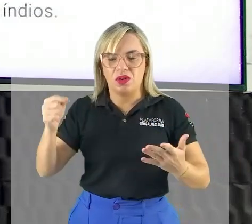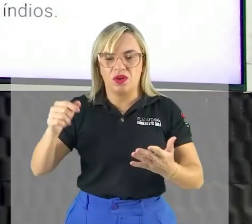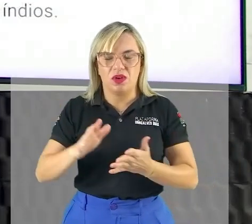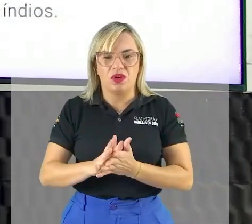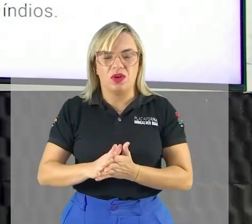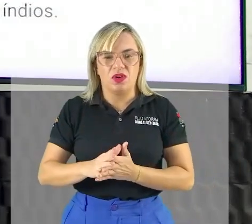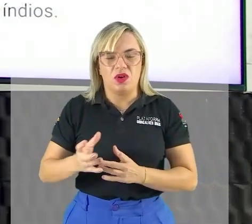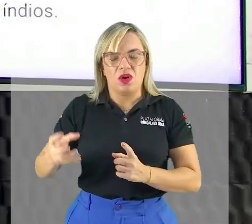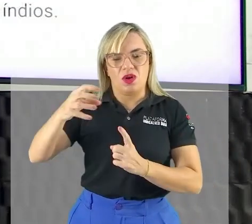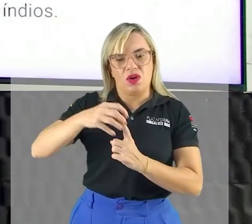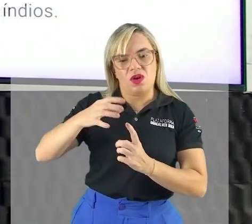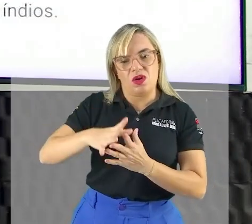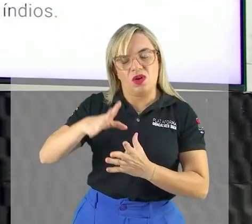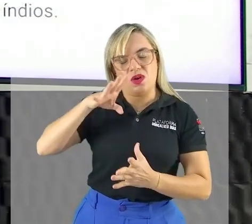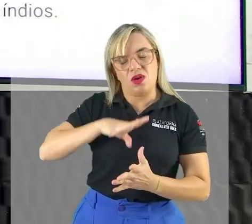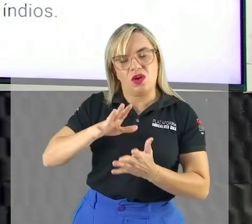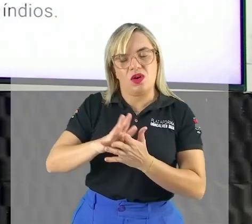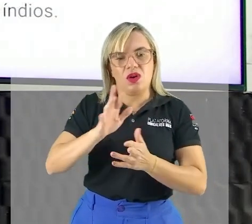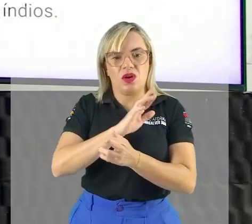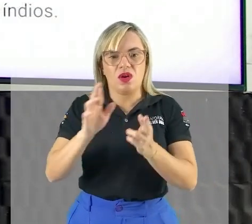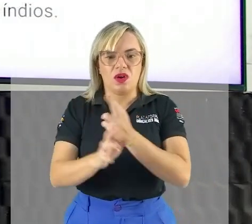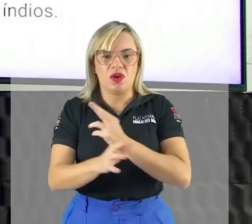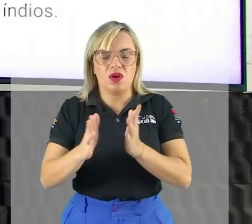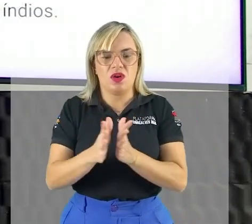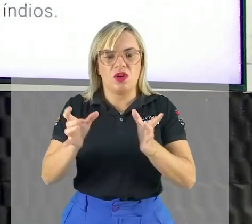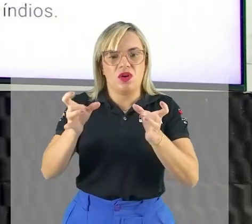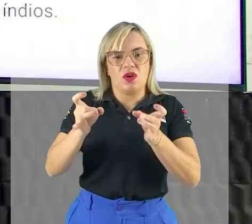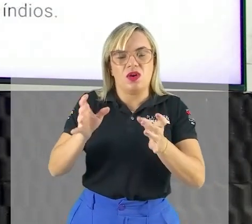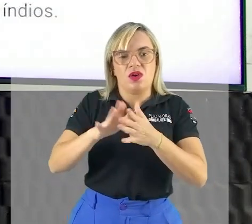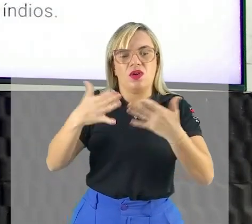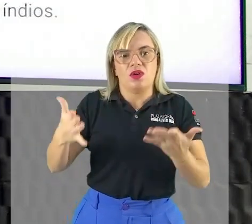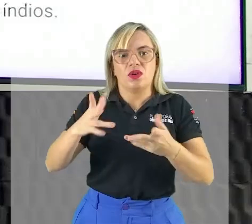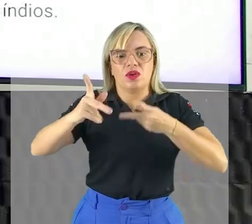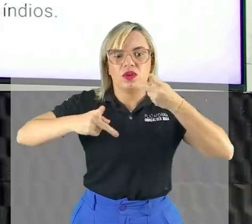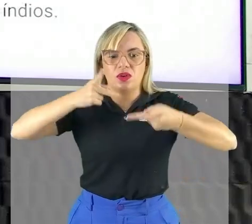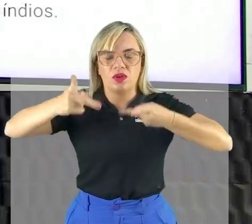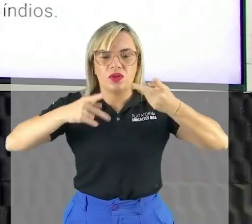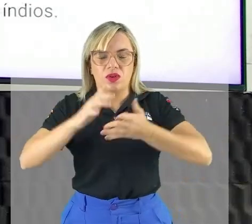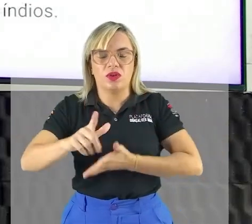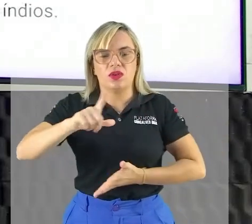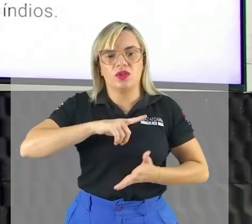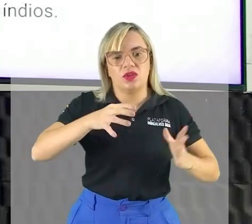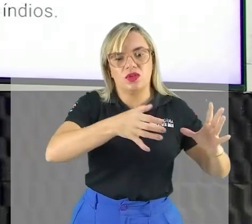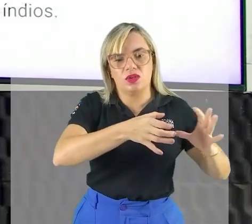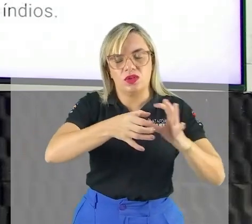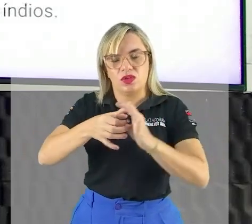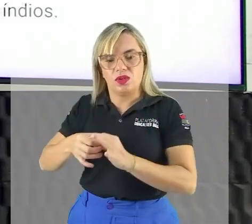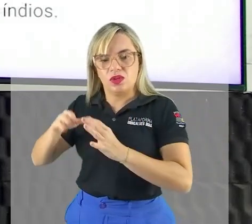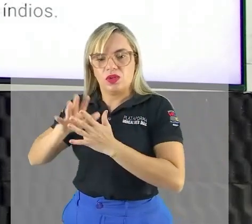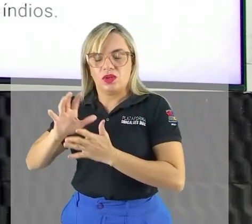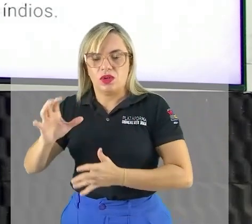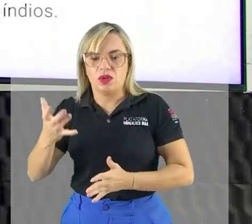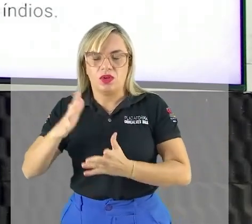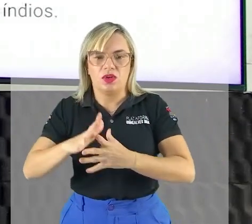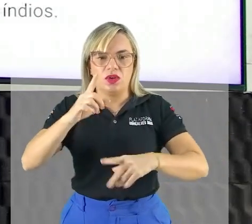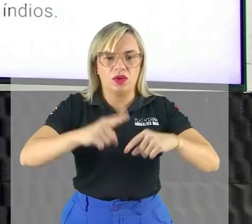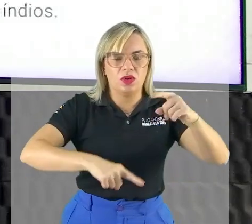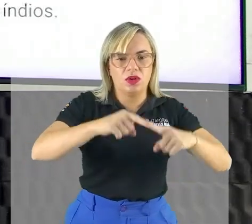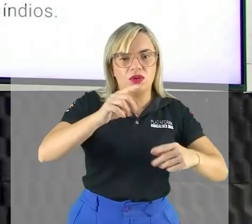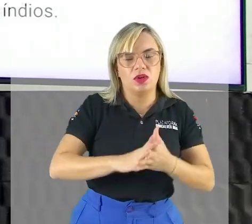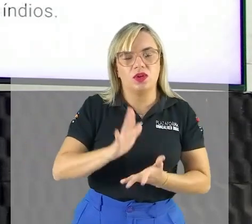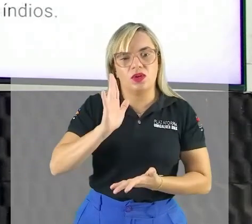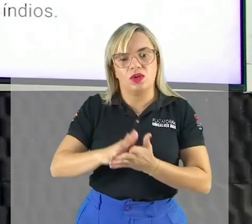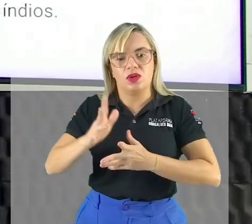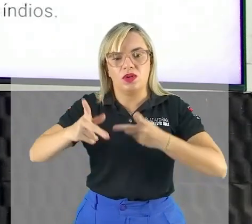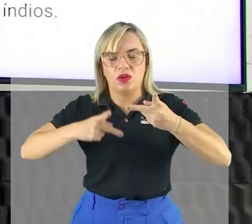da coroa portuguesa em relação ao comércio bom o que que se dizia o que que se tinha enquanto contexto naquela época os produtos Eu já falei ainda há